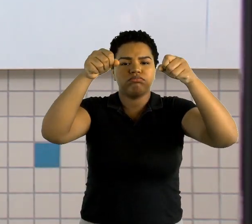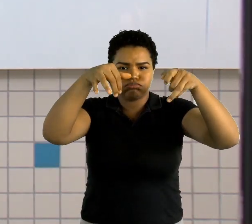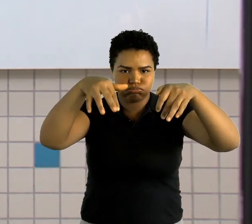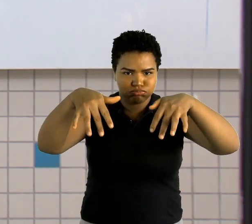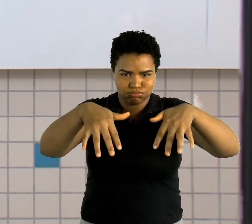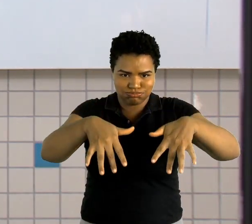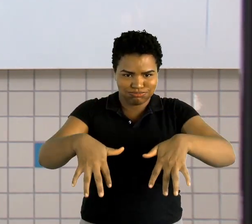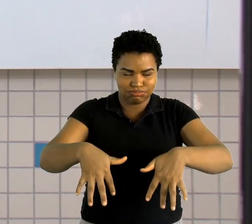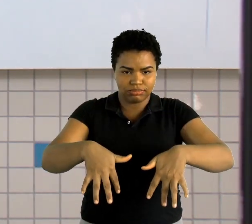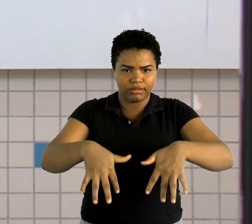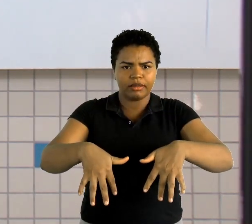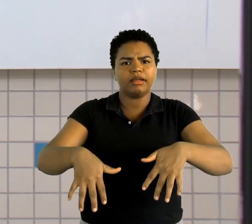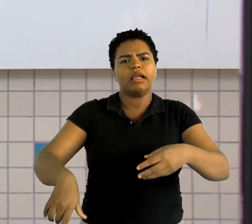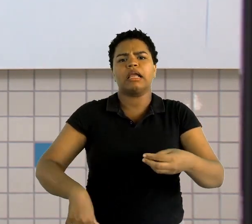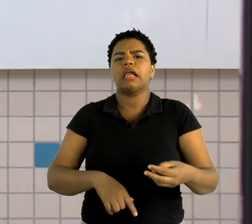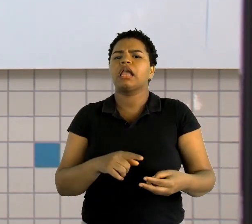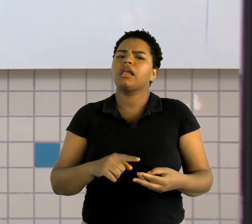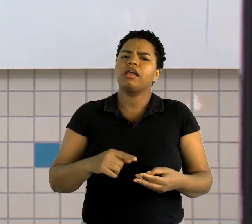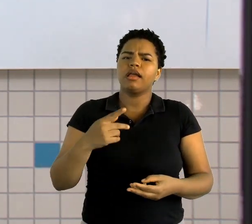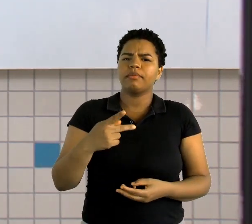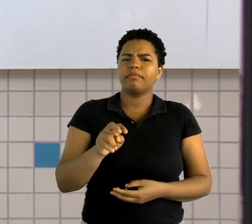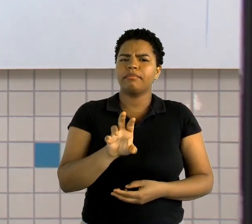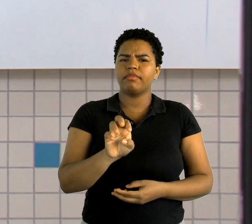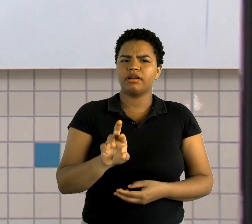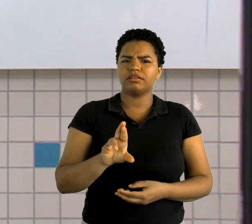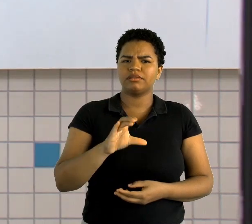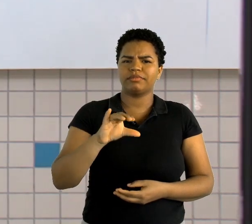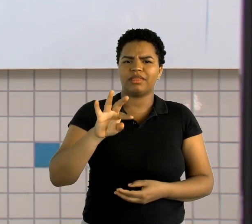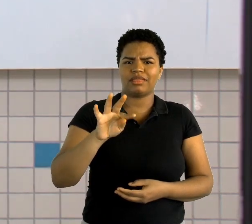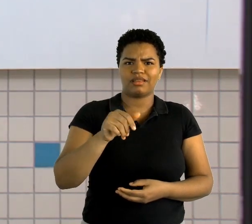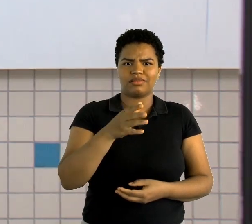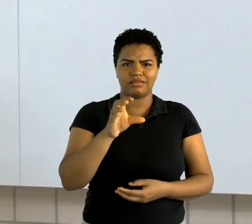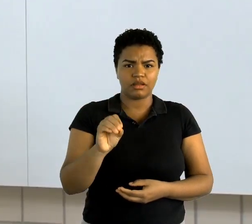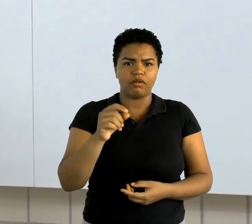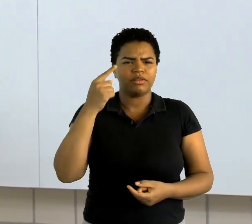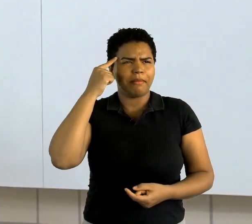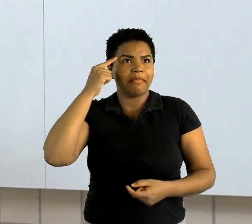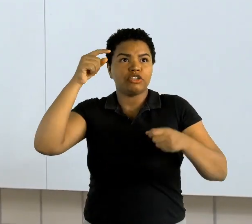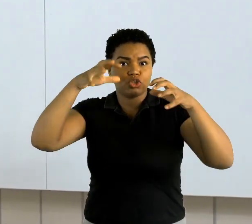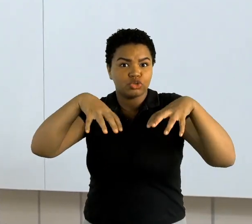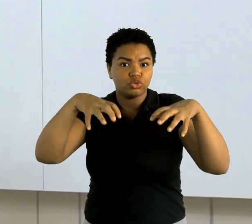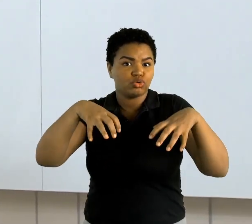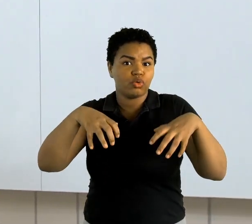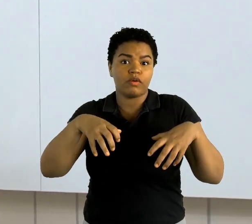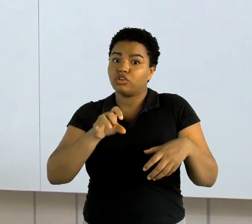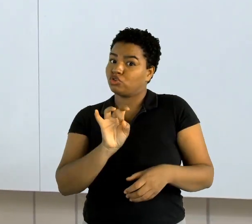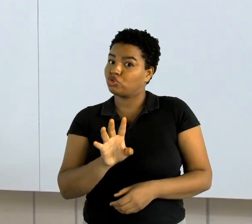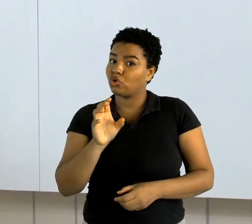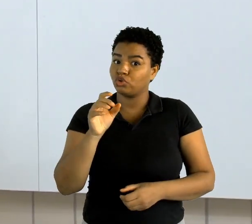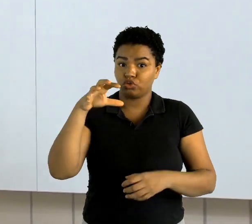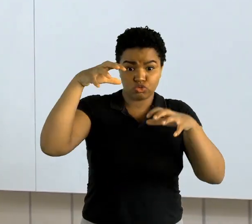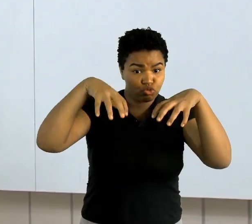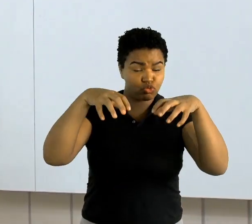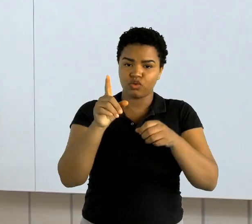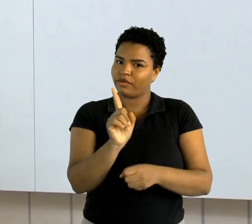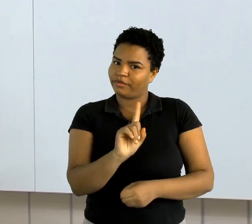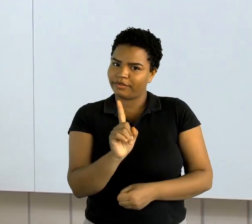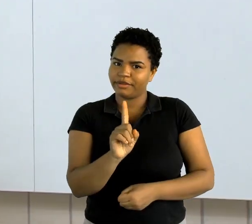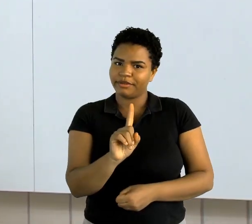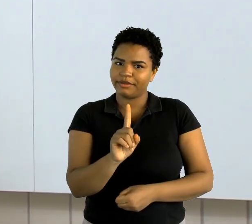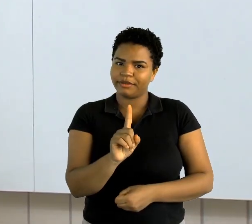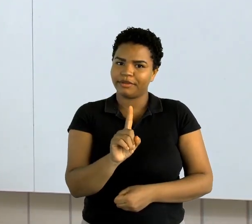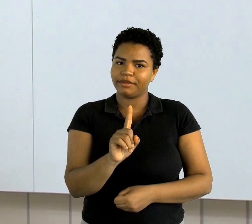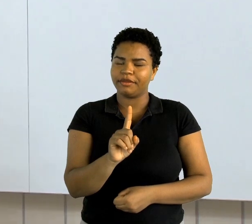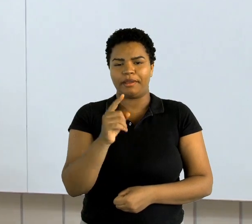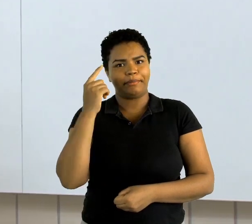precipitação. Precipitação, geralmente você já imagina chuva. Não é obrigado a ser só chuva não, viu? Nós vamos ver que não só existe a